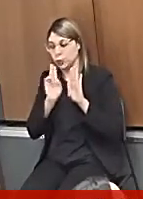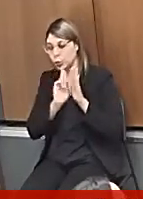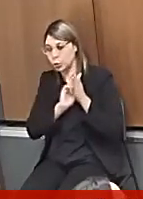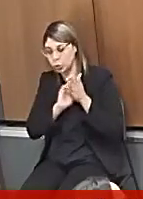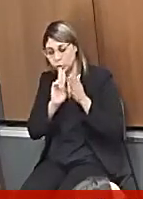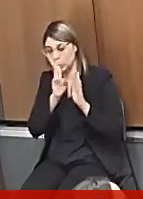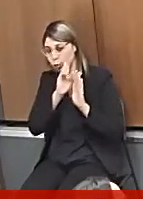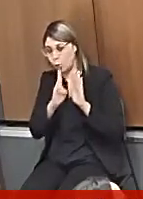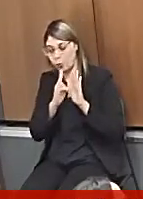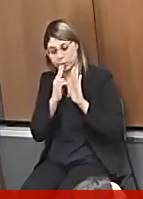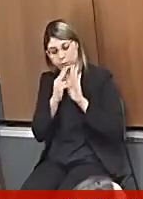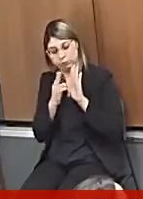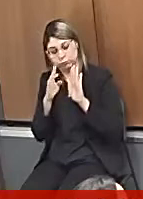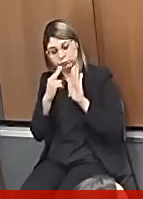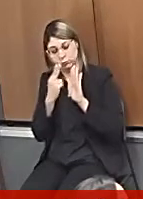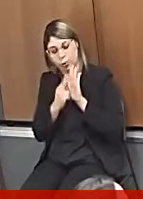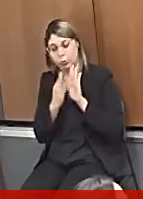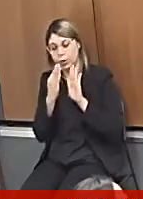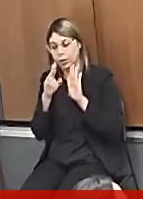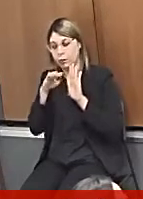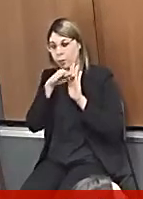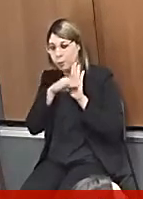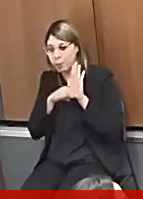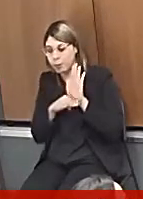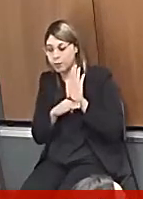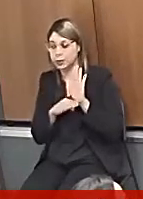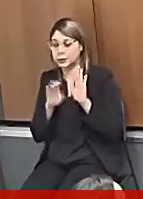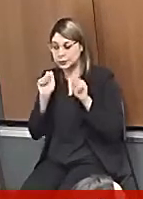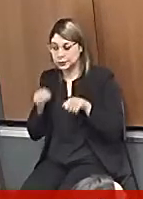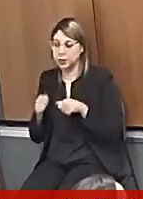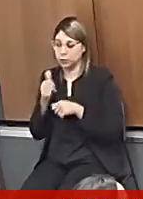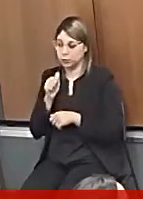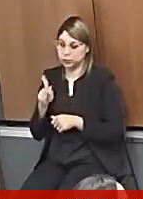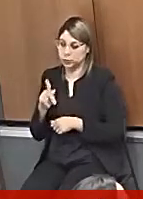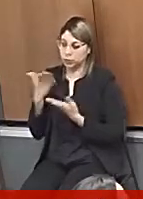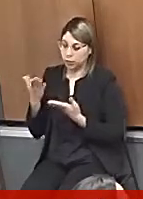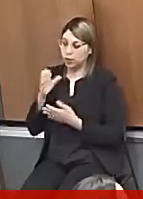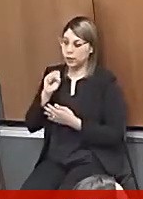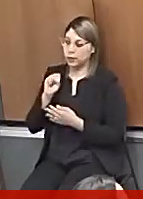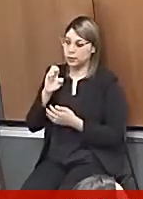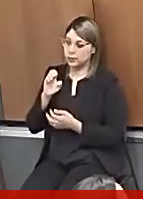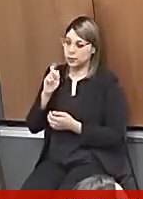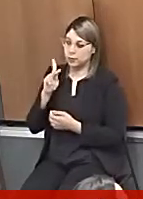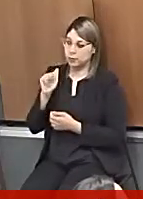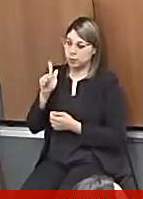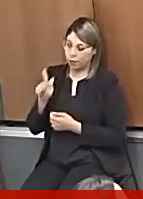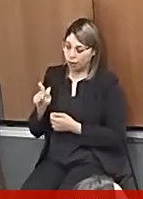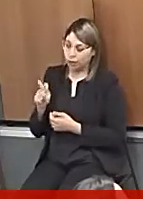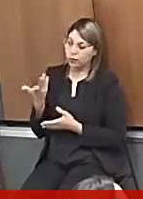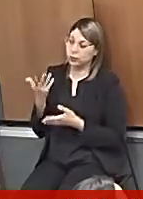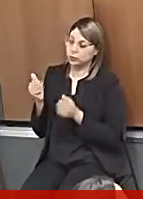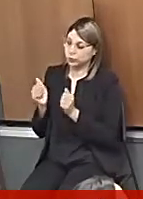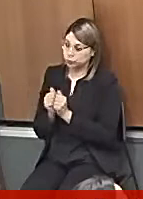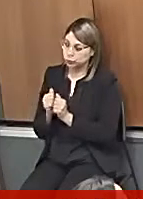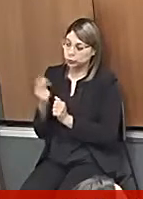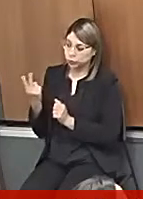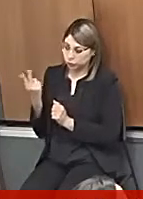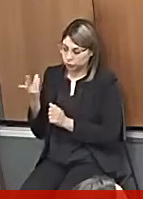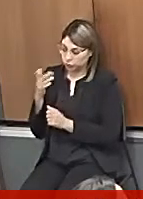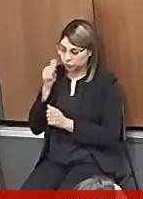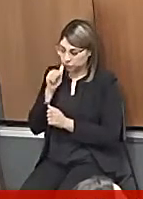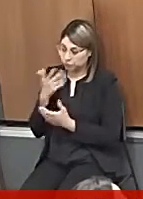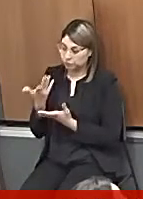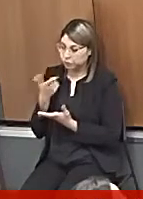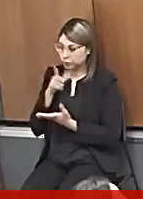pessoas que já podem aposentar para que a ser paga através da ana cleide da helga possam resolver isso pra gente